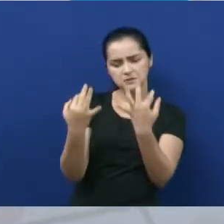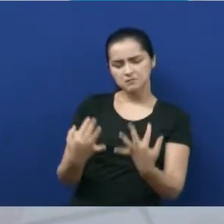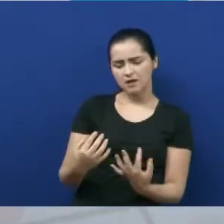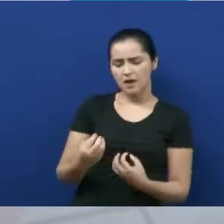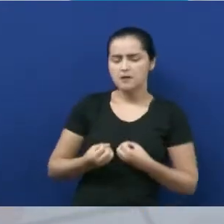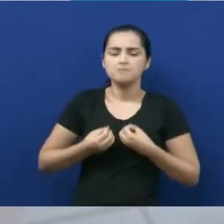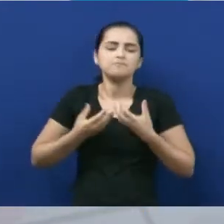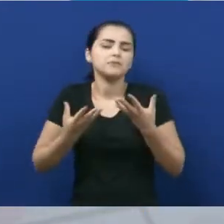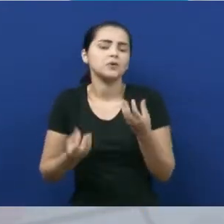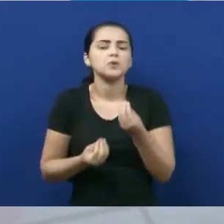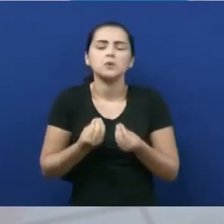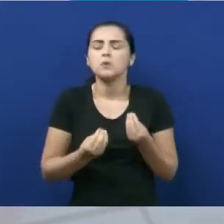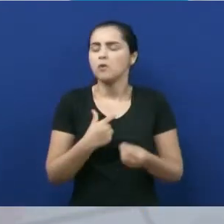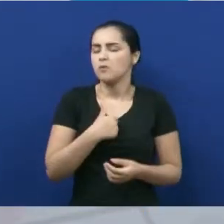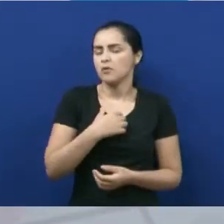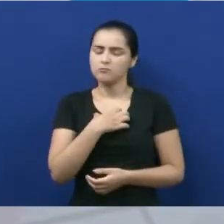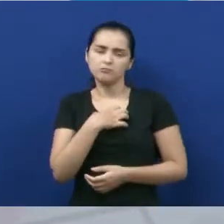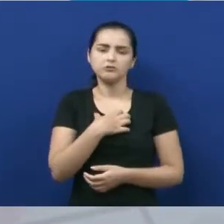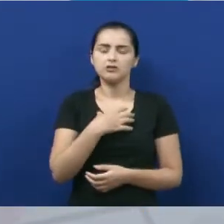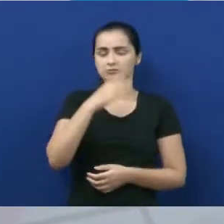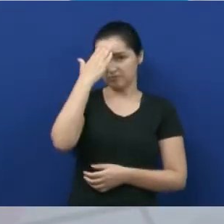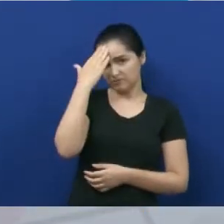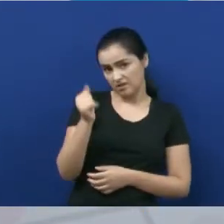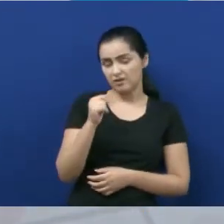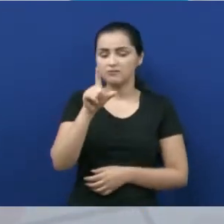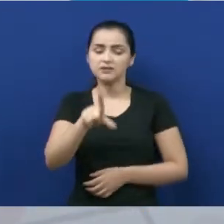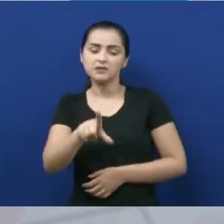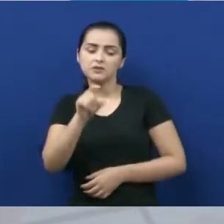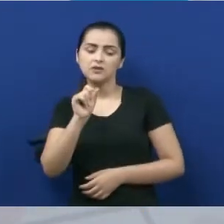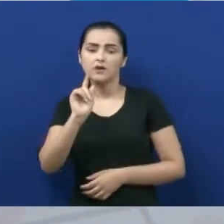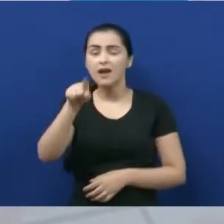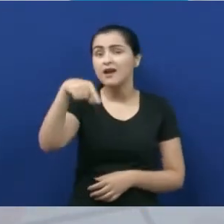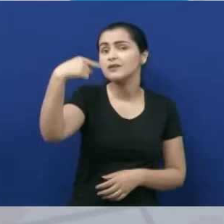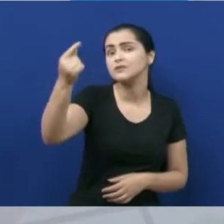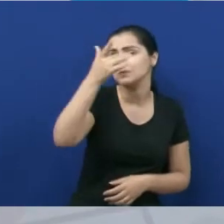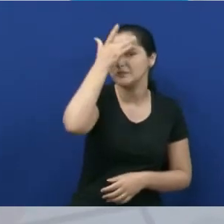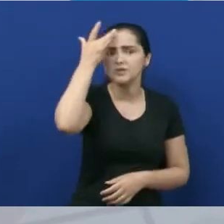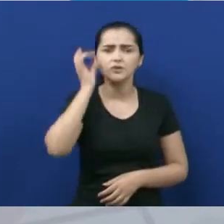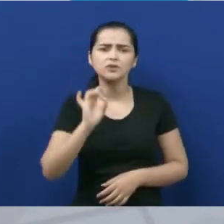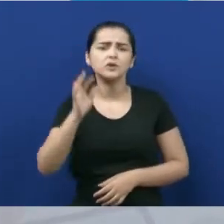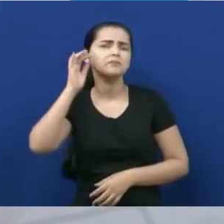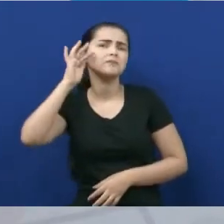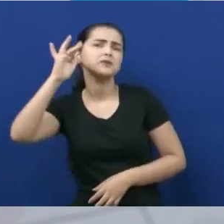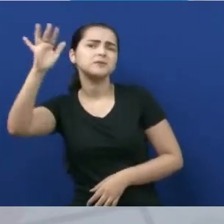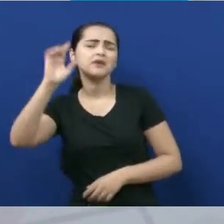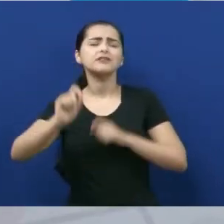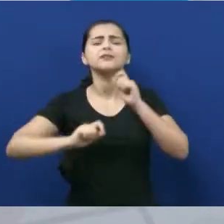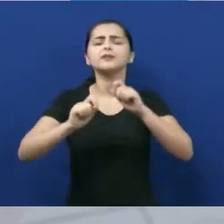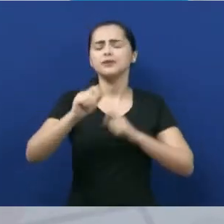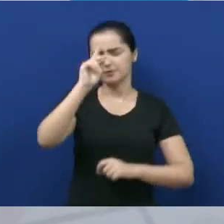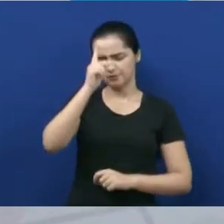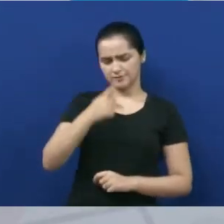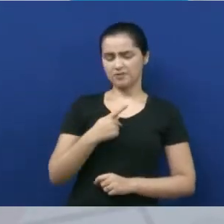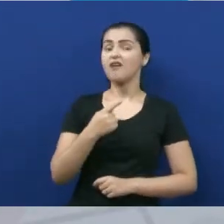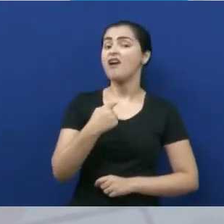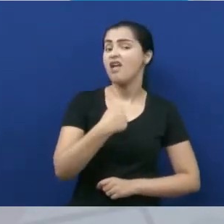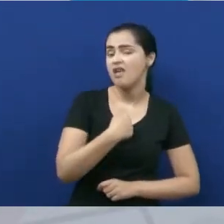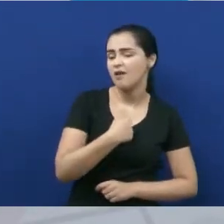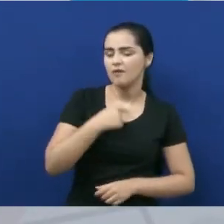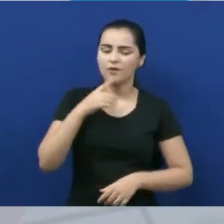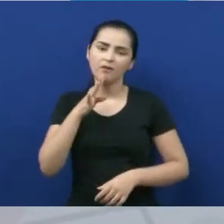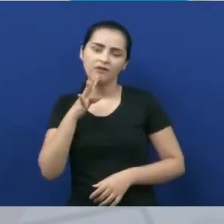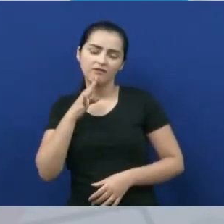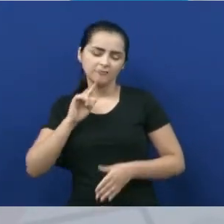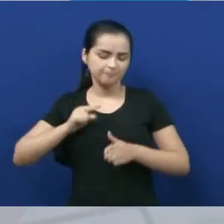posso dizer o que eu quero o que eu não quero os outros só imaginam que eu sou que na verdade me conhecem a fundo só eu